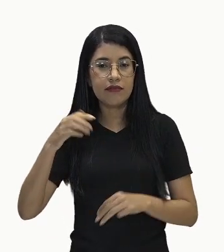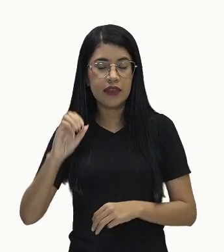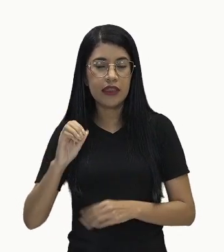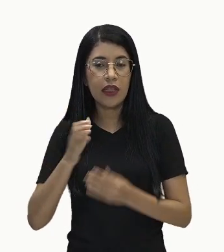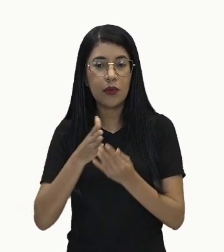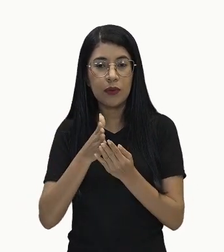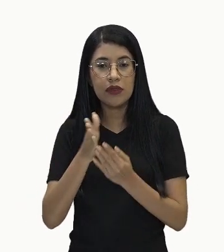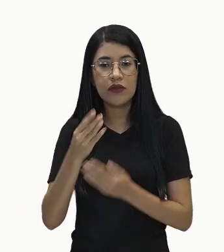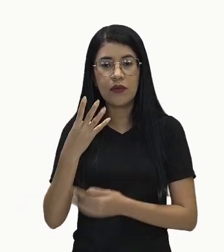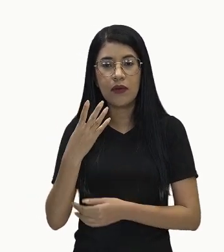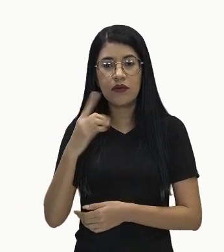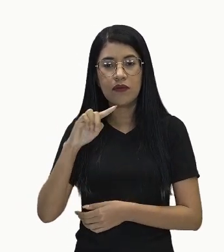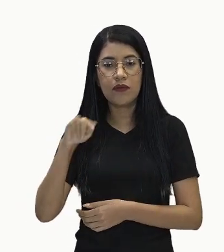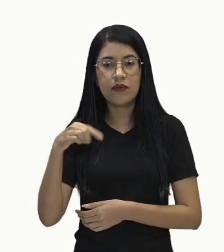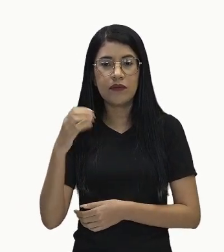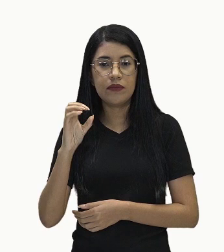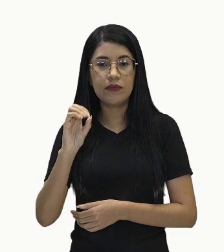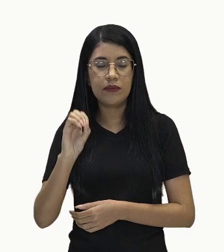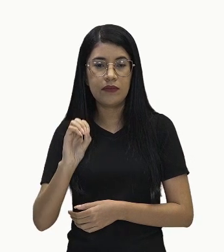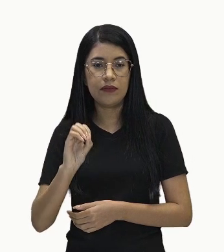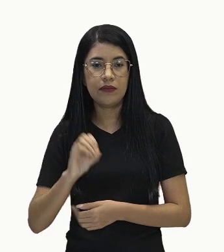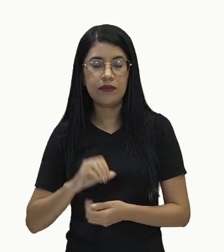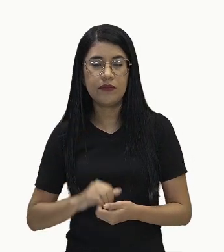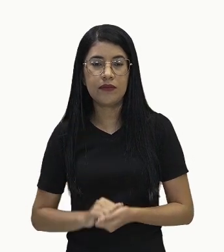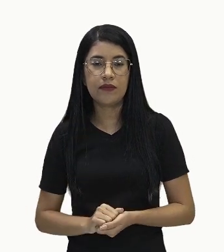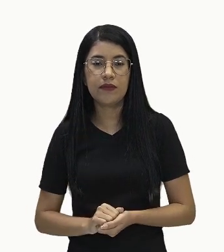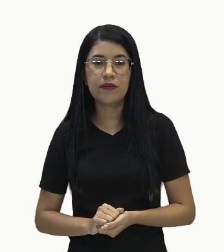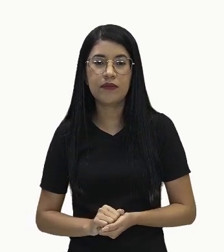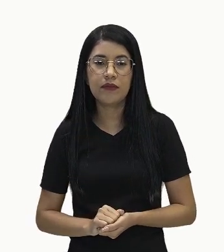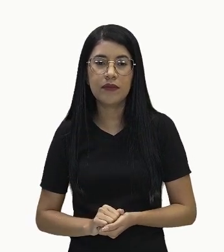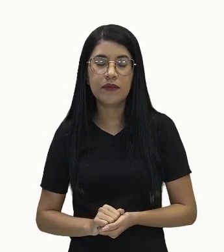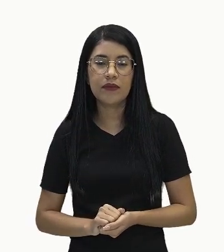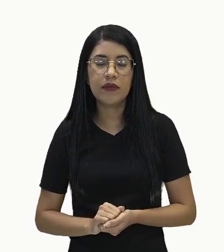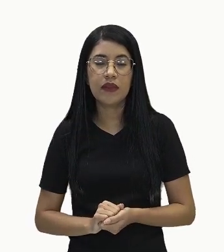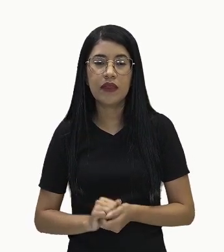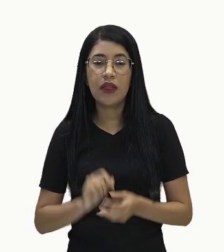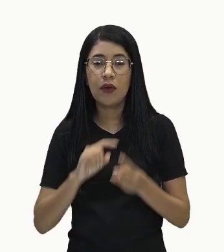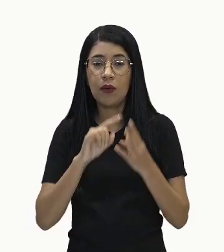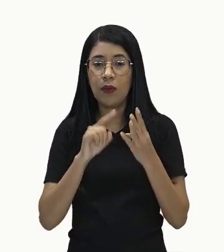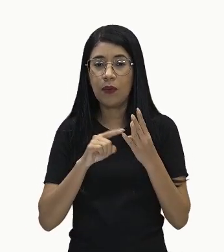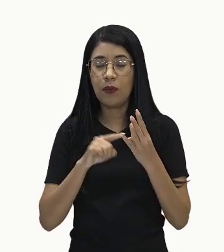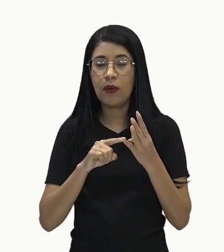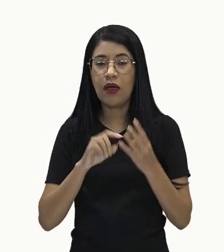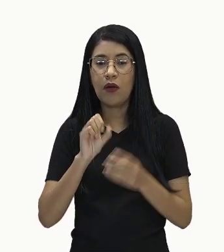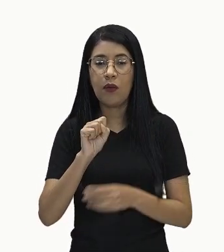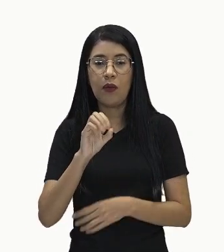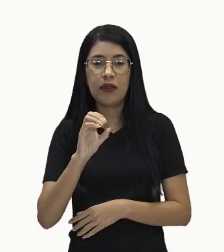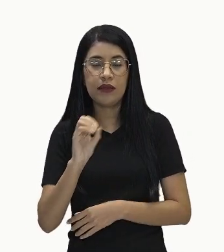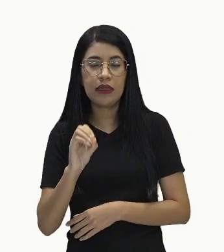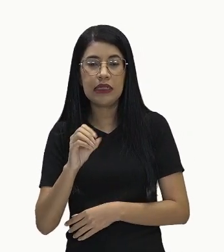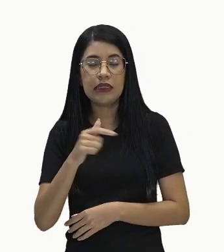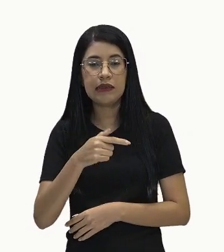desse cidadão aí foi de 70. A mediana também foi 70 e o desvio padrão 4,8.